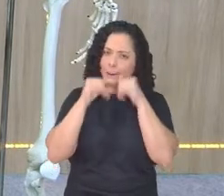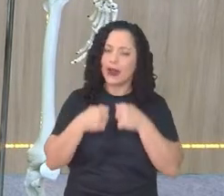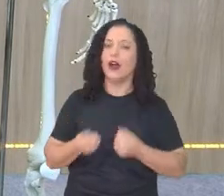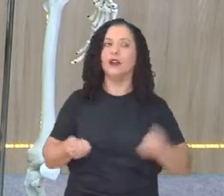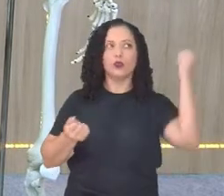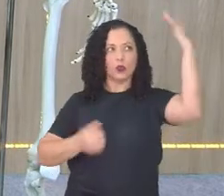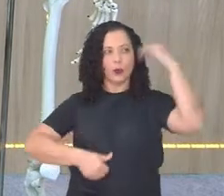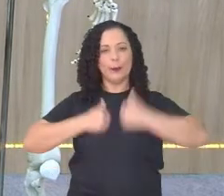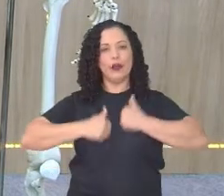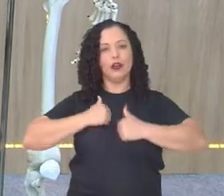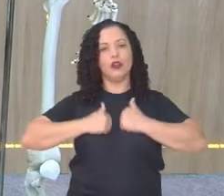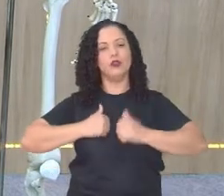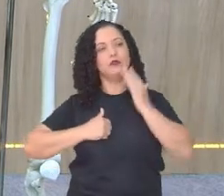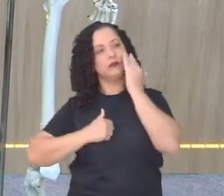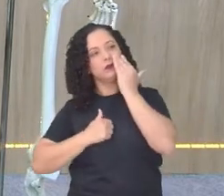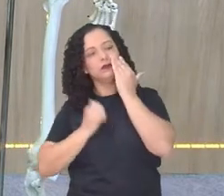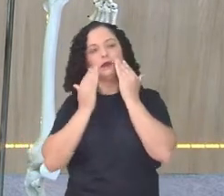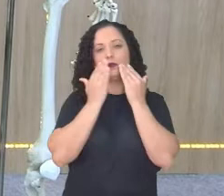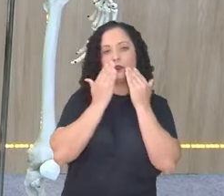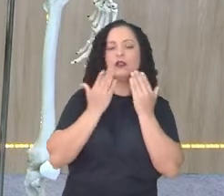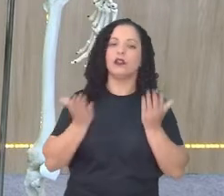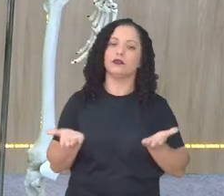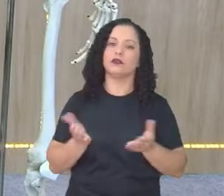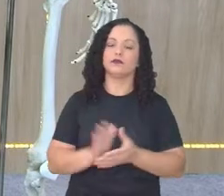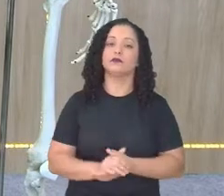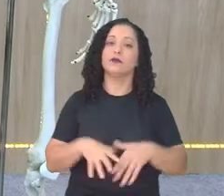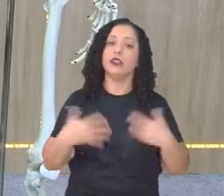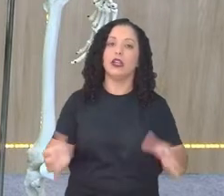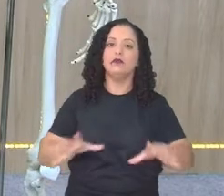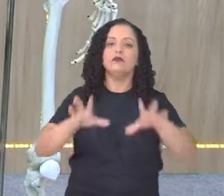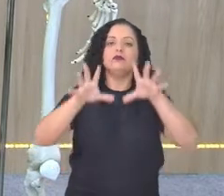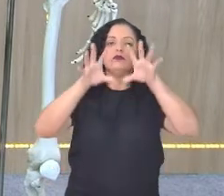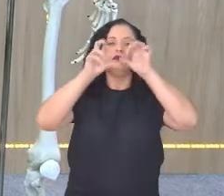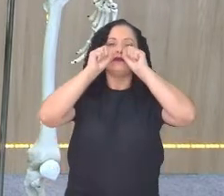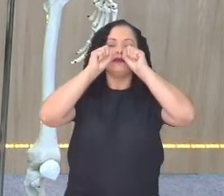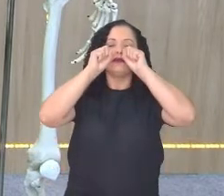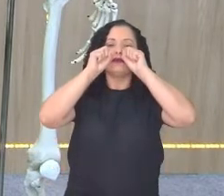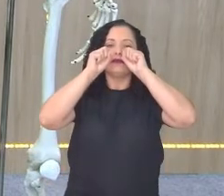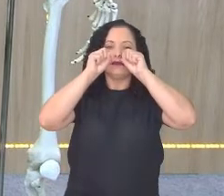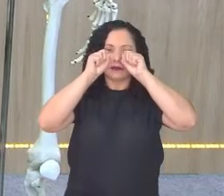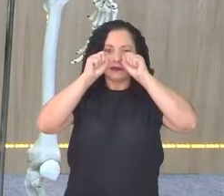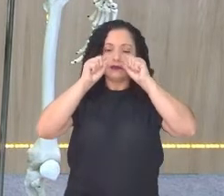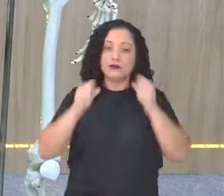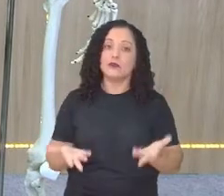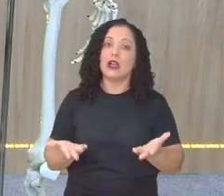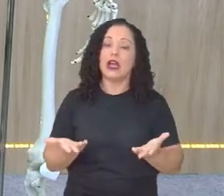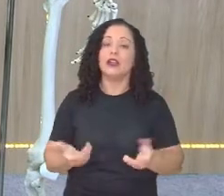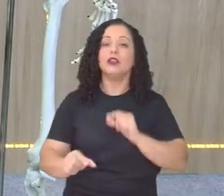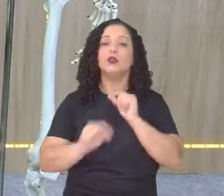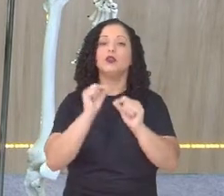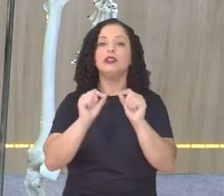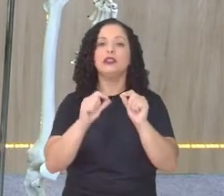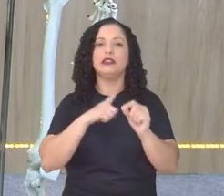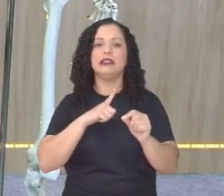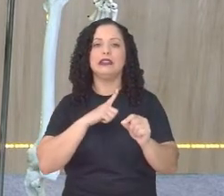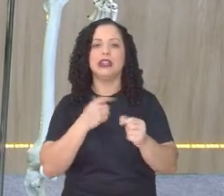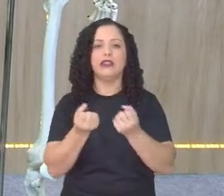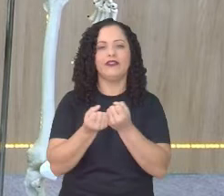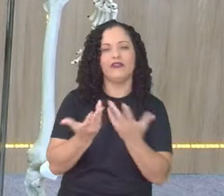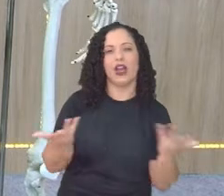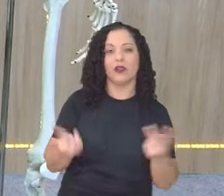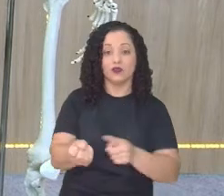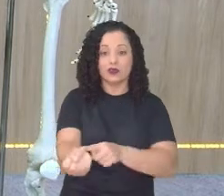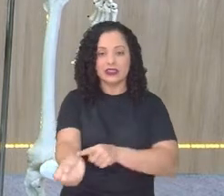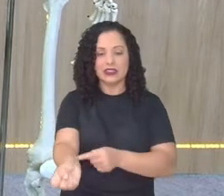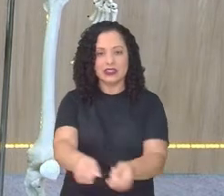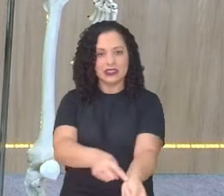pessoal. E aí, gente, o ar é aquecido, porque tem uma grande quantidade de vasos sanguíneos, uma rede de vasos sanguíneos.